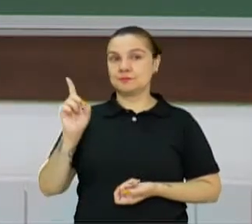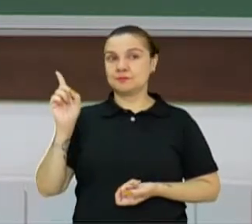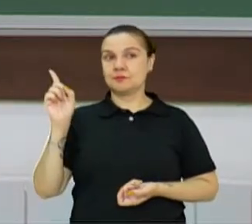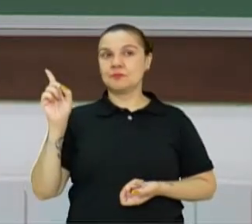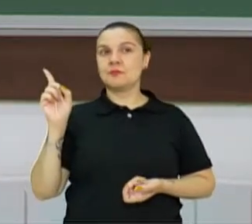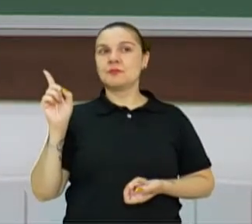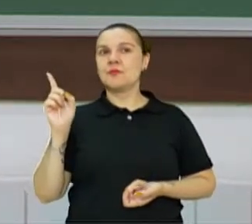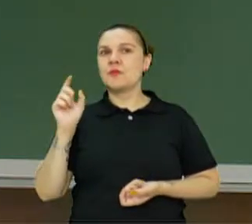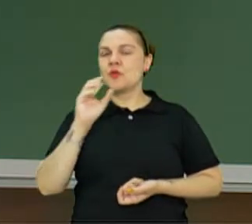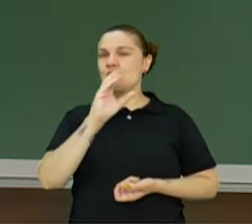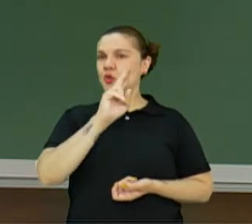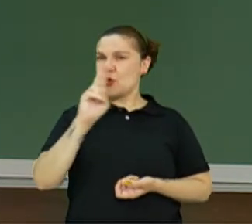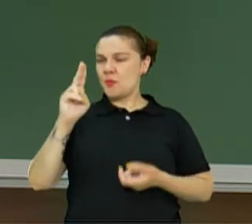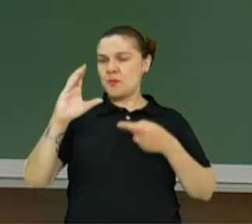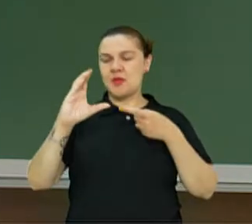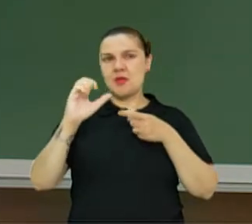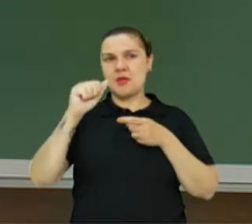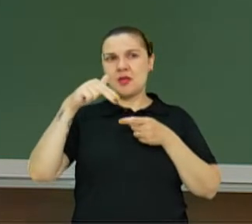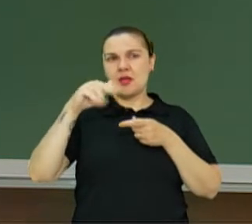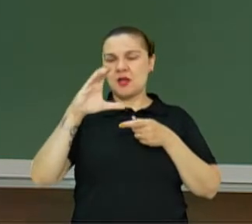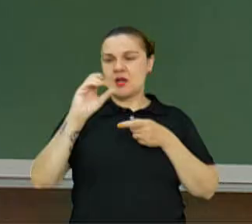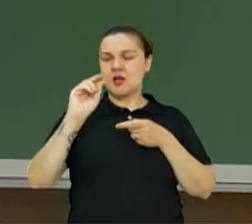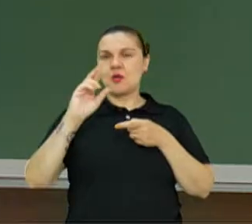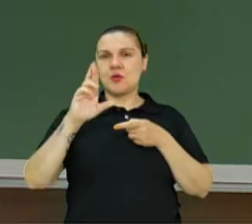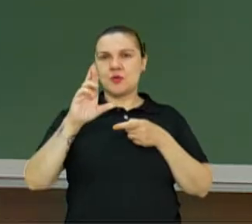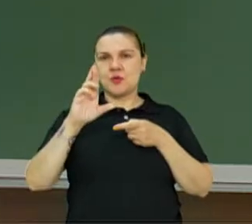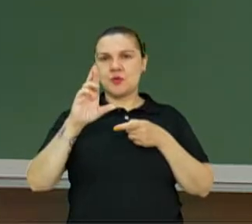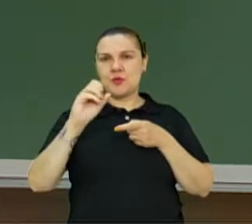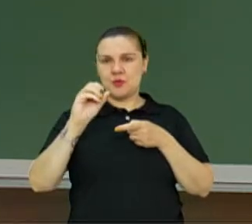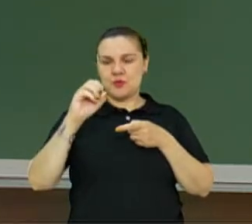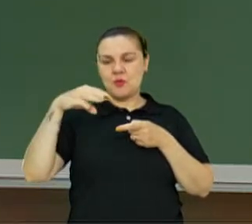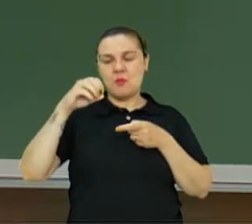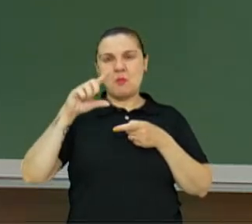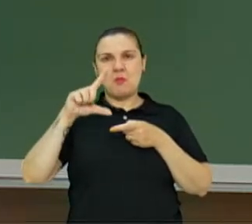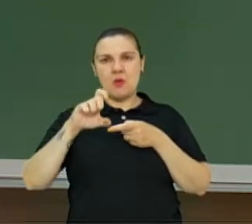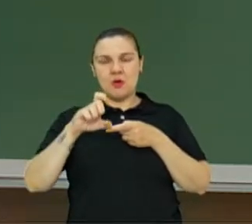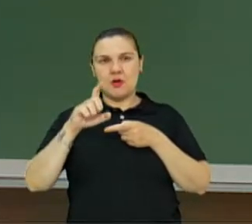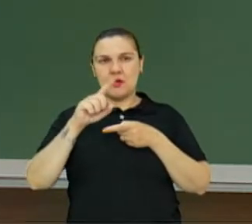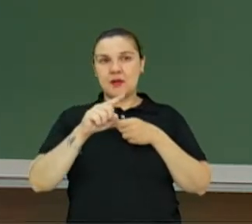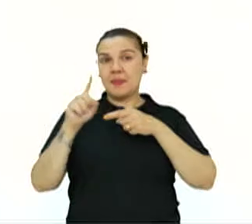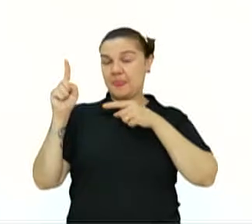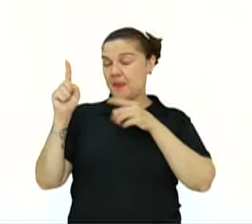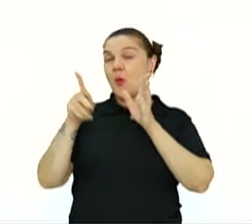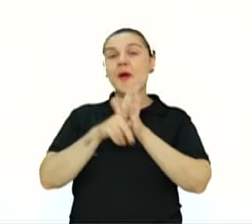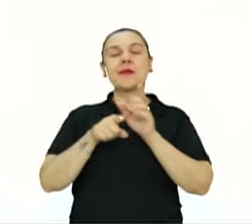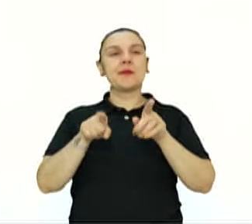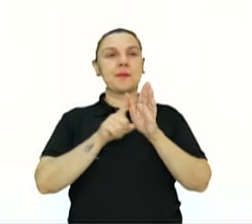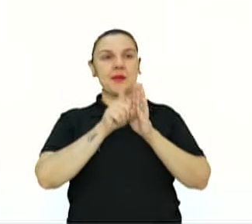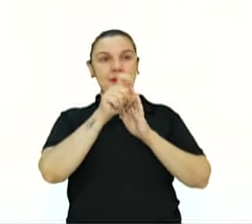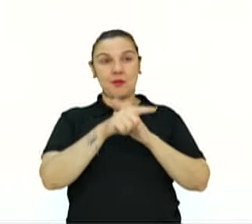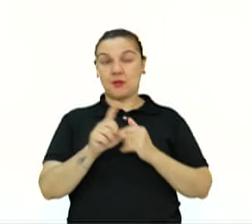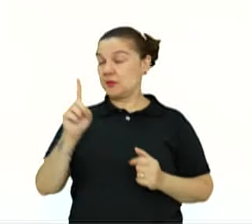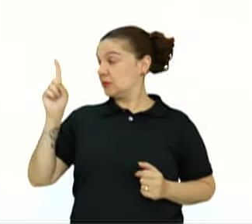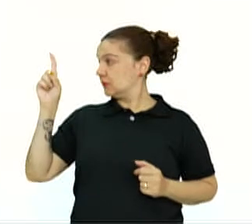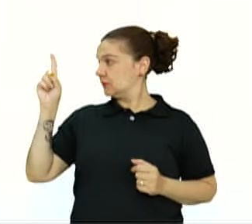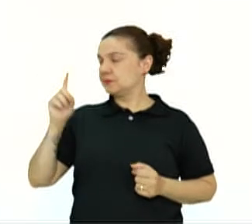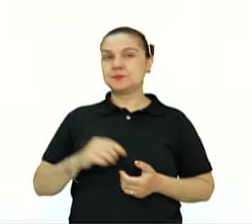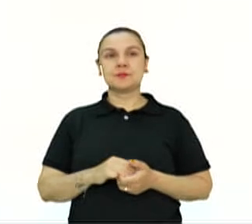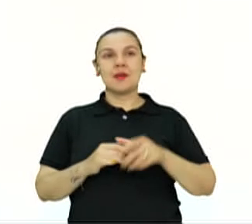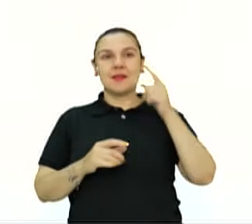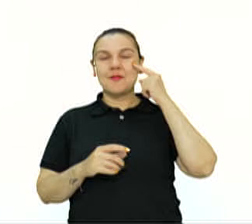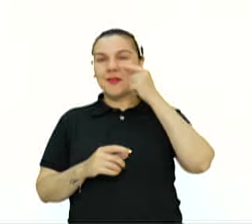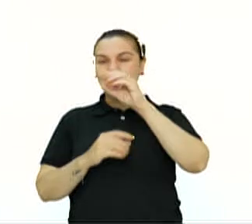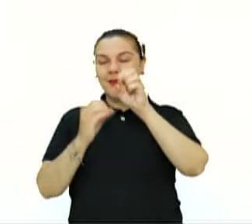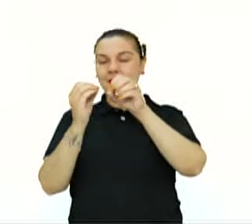E o tal do cancro mole, o que é isso? Então é uma bactéria chamada Haemophilus ducreyi, tá? Que são